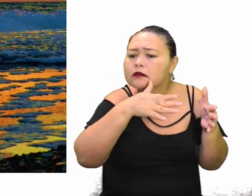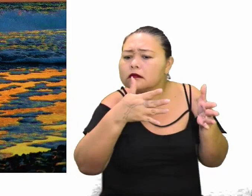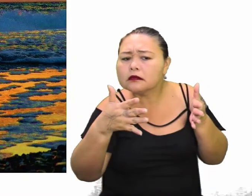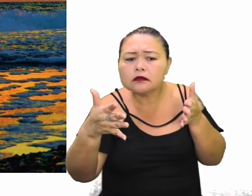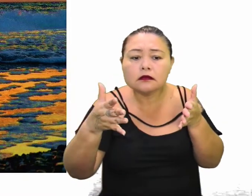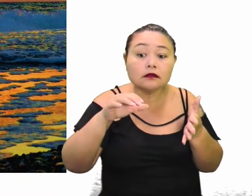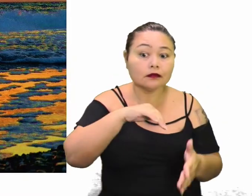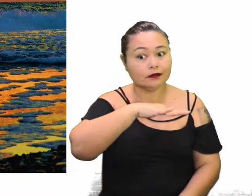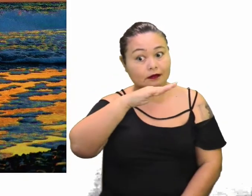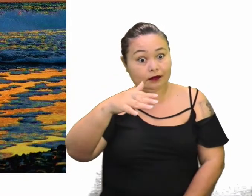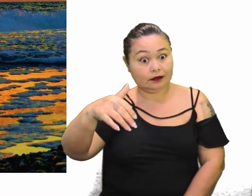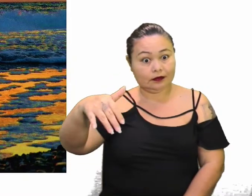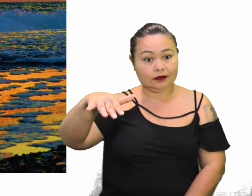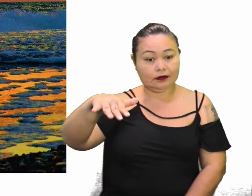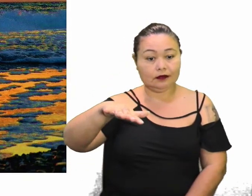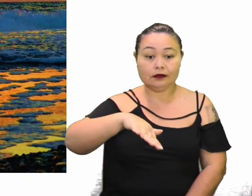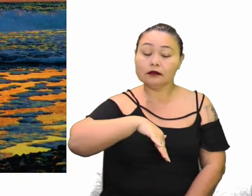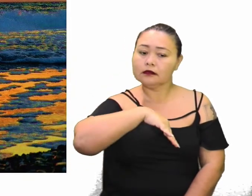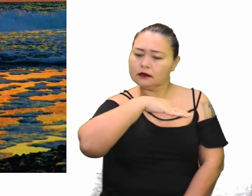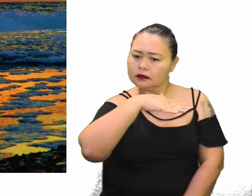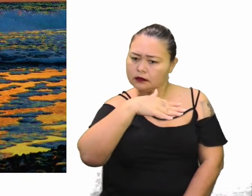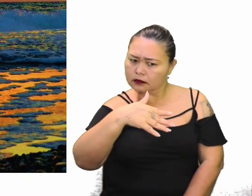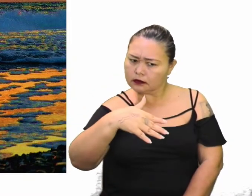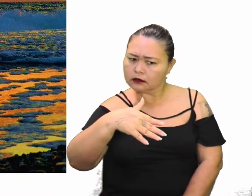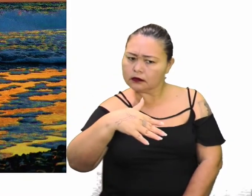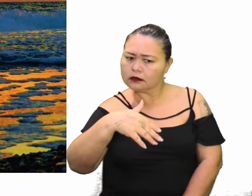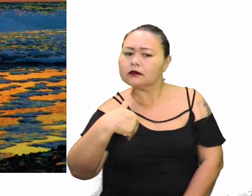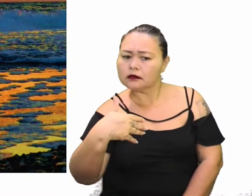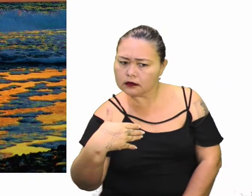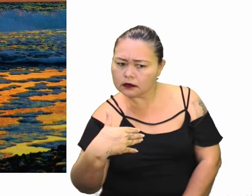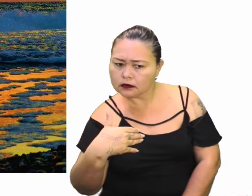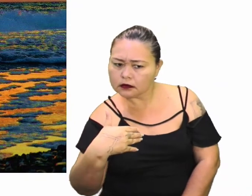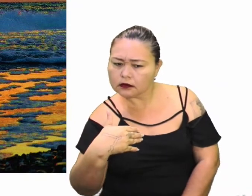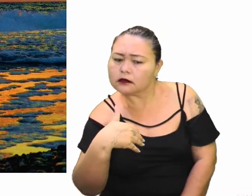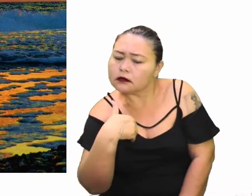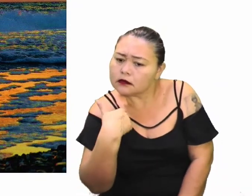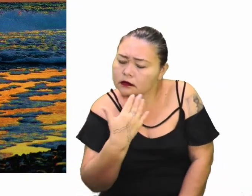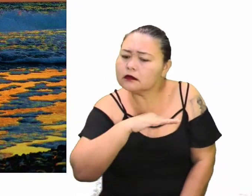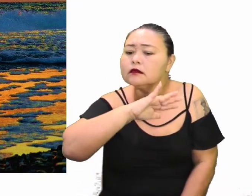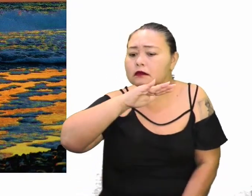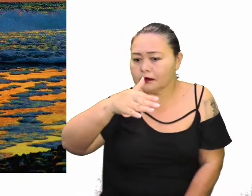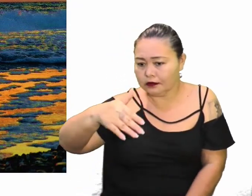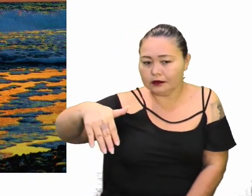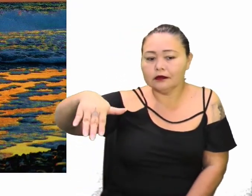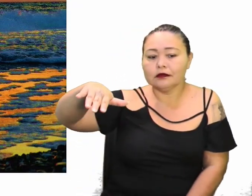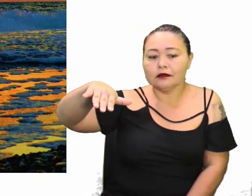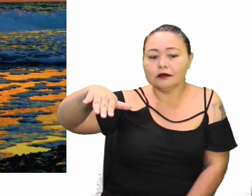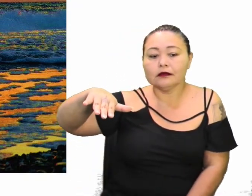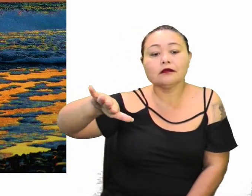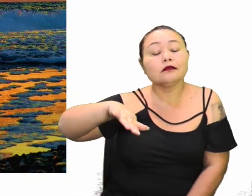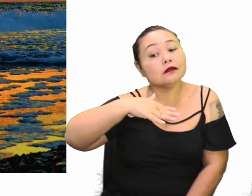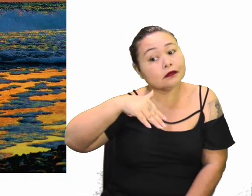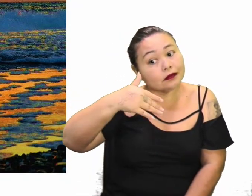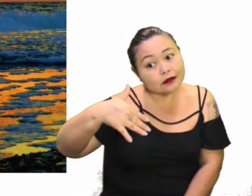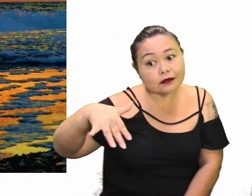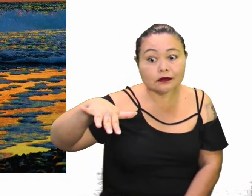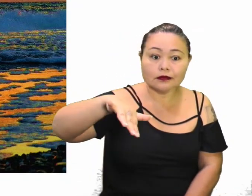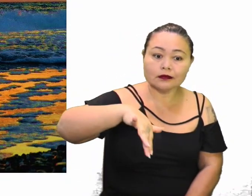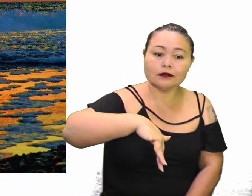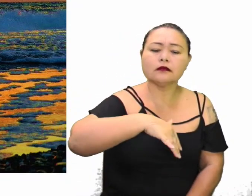é uma produção verbal ou não verbal que se constitui com um código no intuito